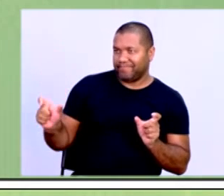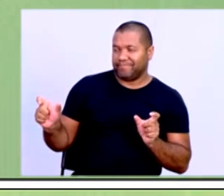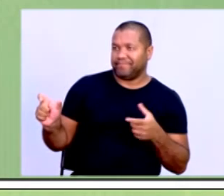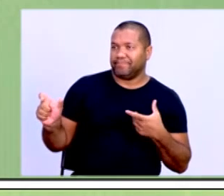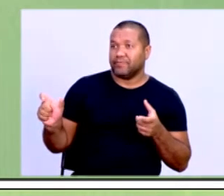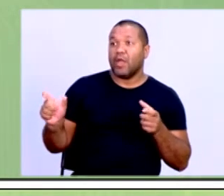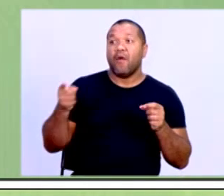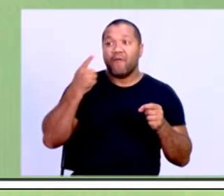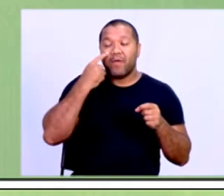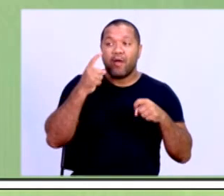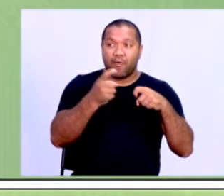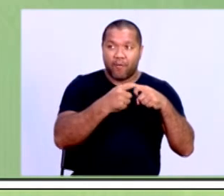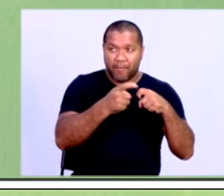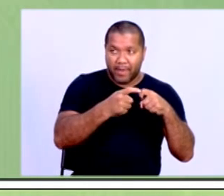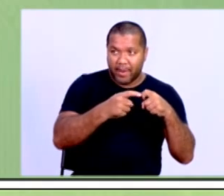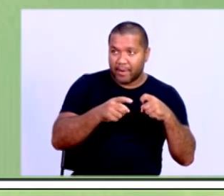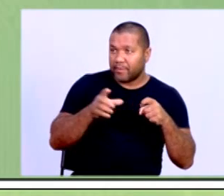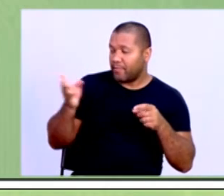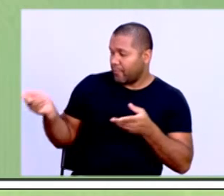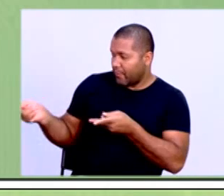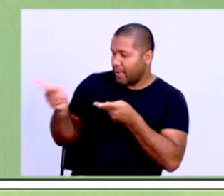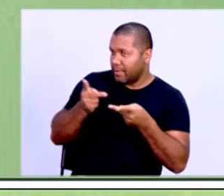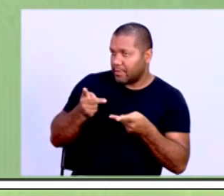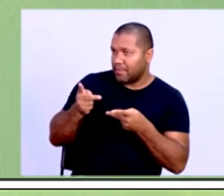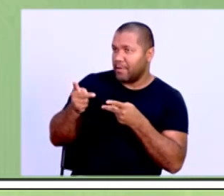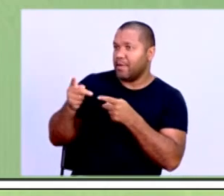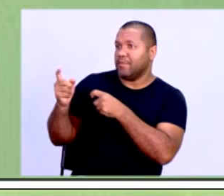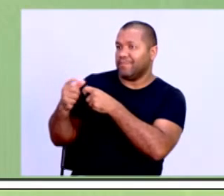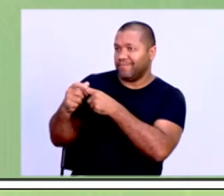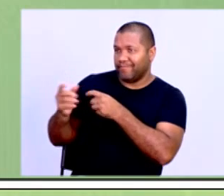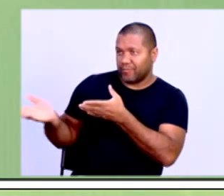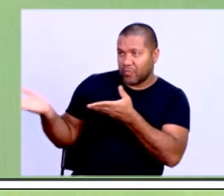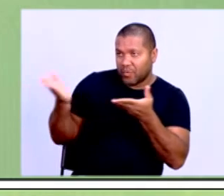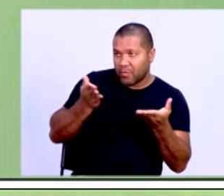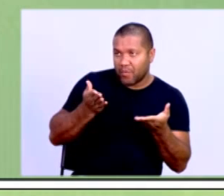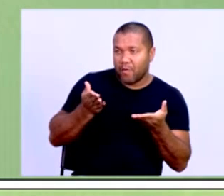Então, o médico vai atender esse paciente que marcou uma